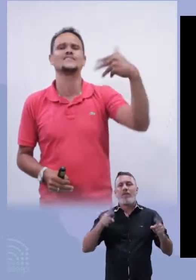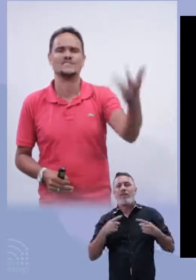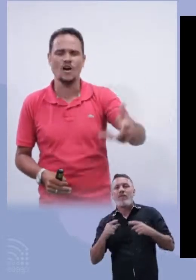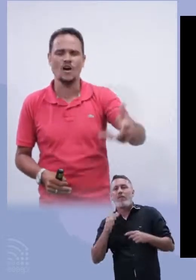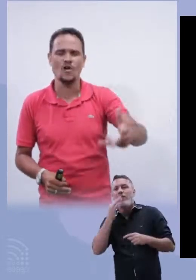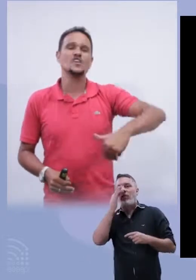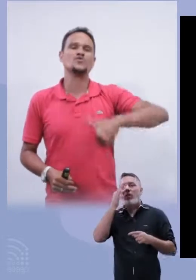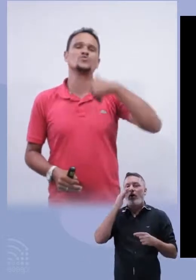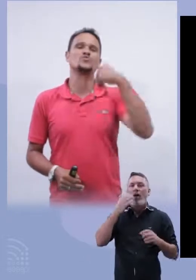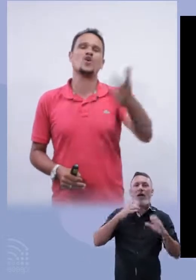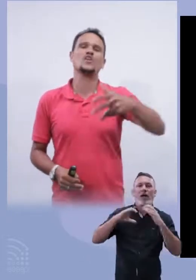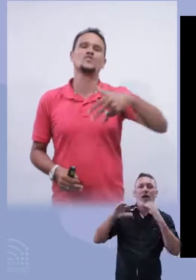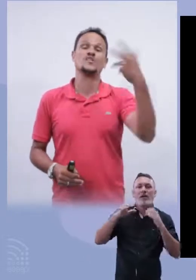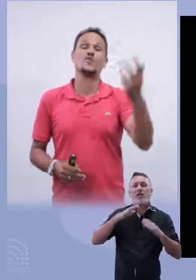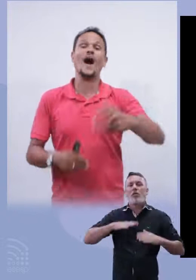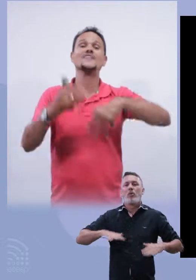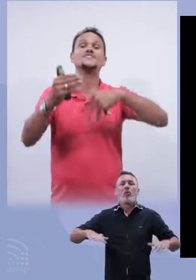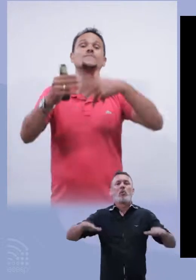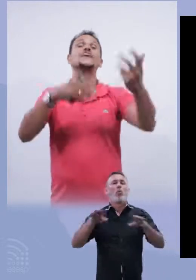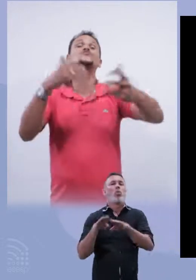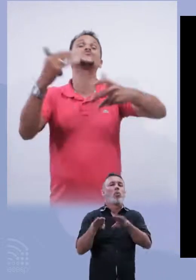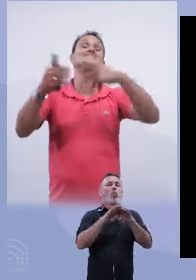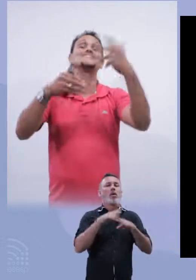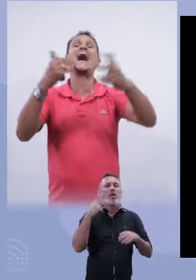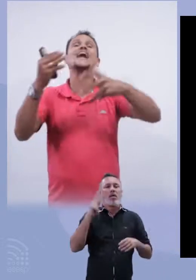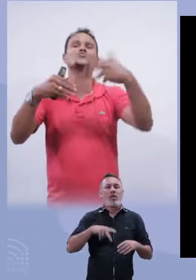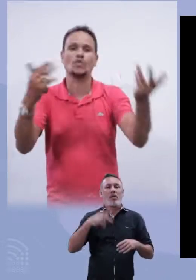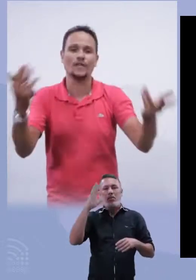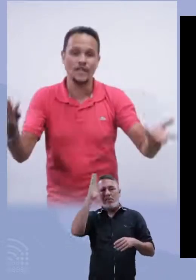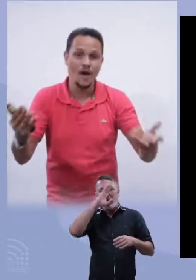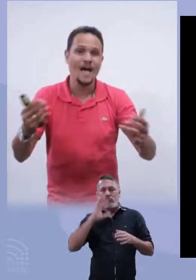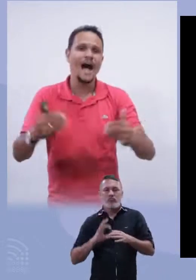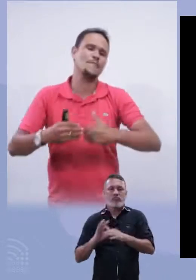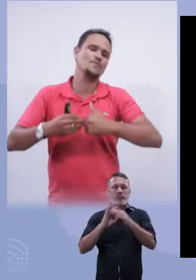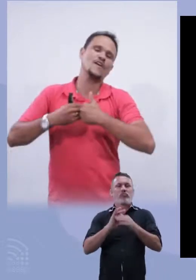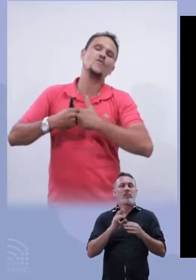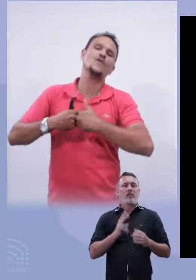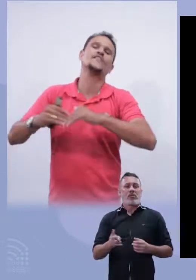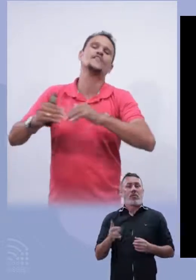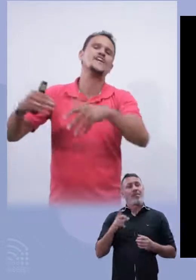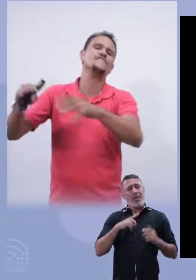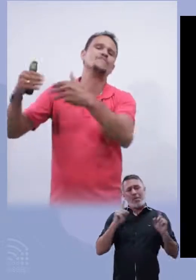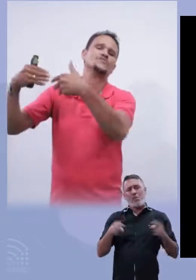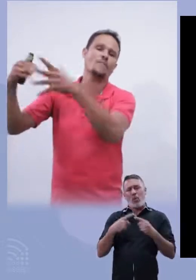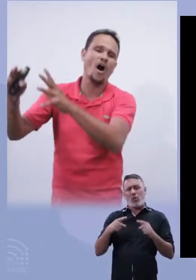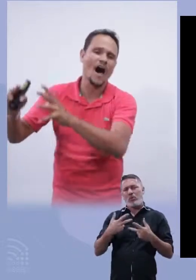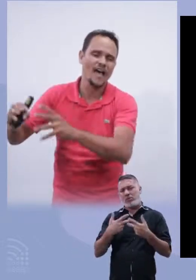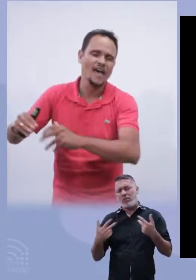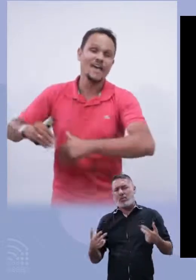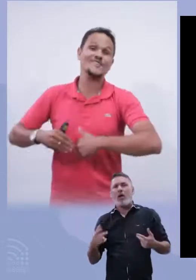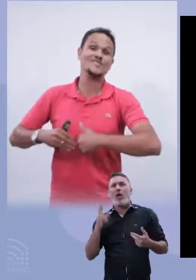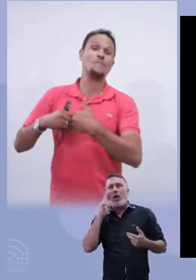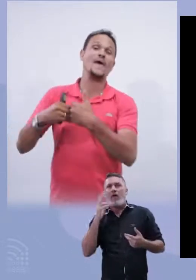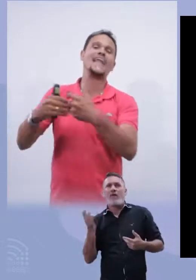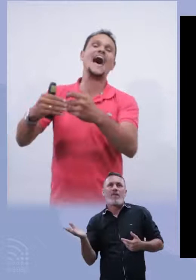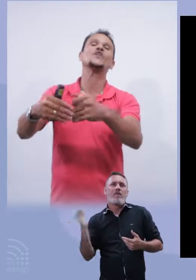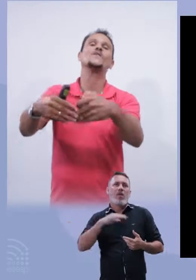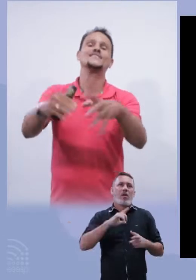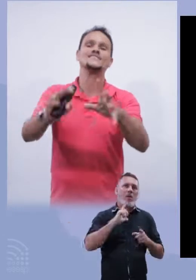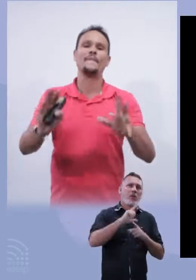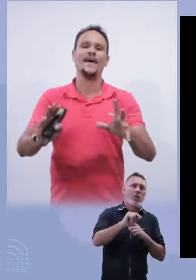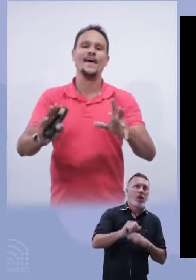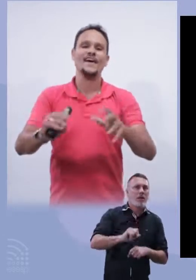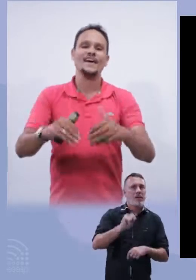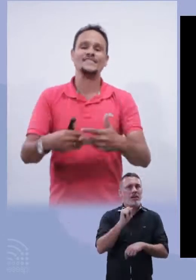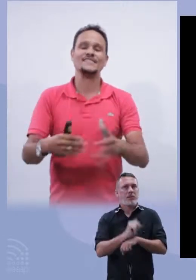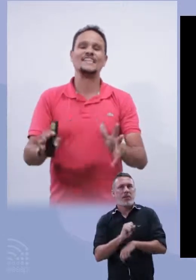seguindo a canção, somos todos iguais, braços dados ou não. Aí a música vai com o refrão, vem, vamos embora, que esperar não